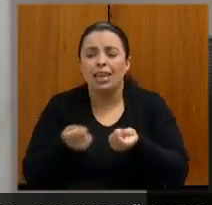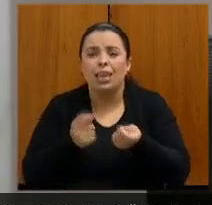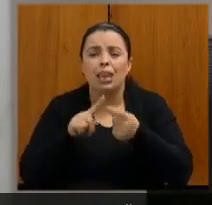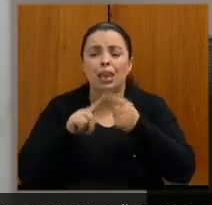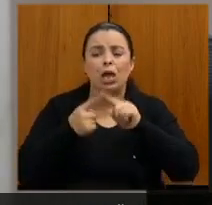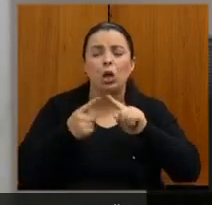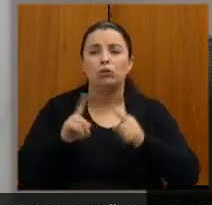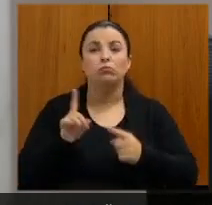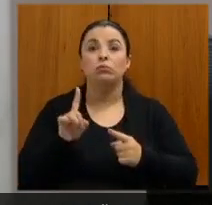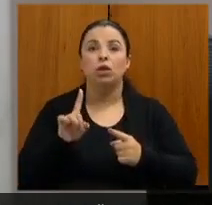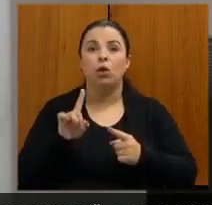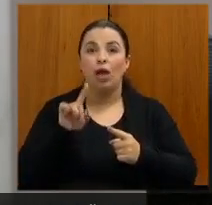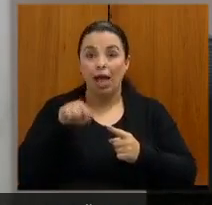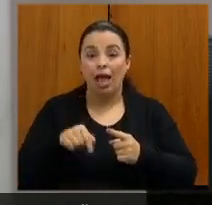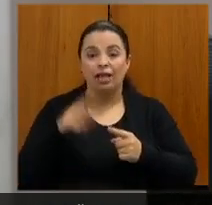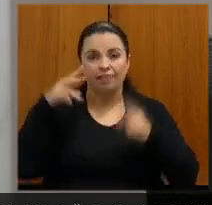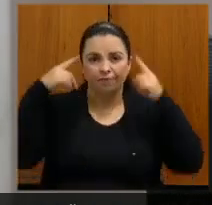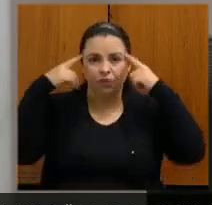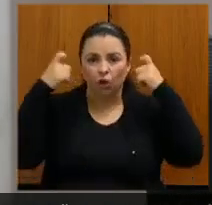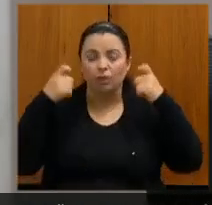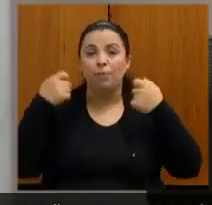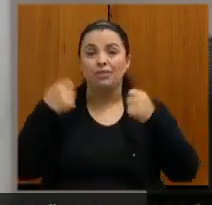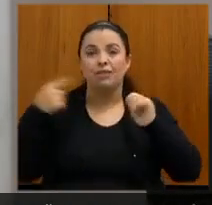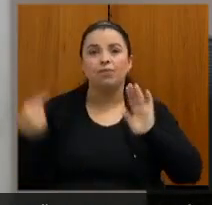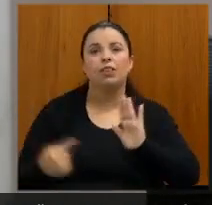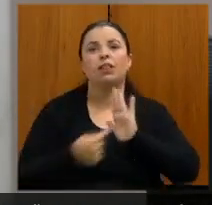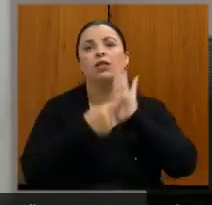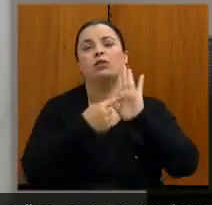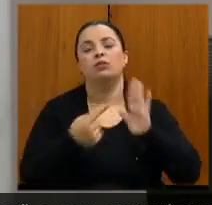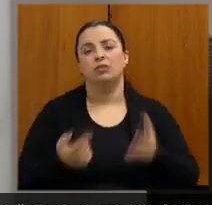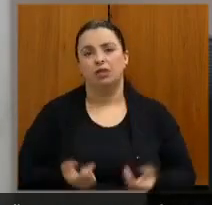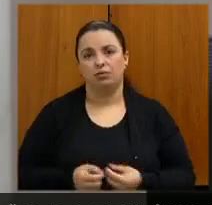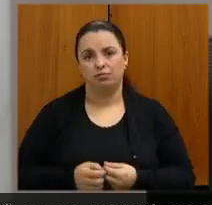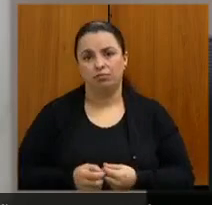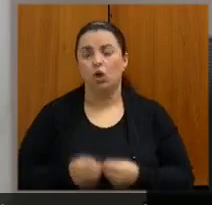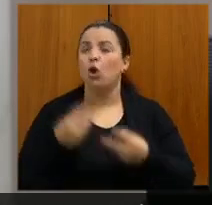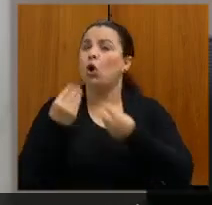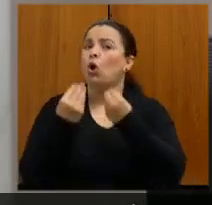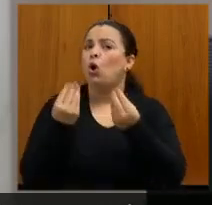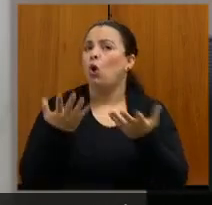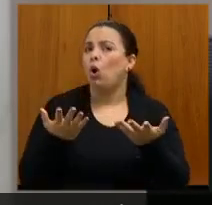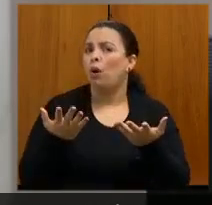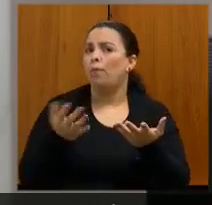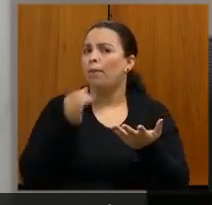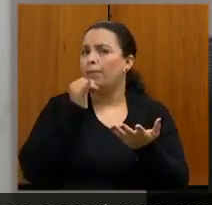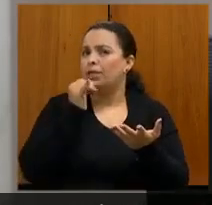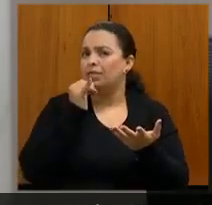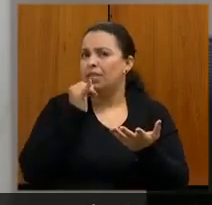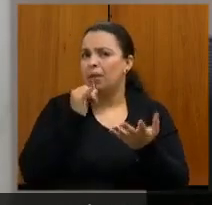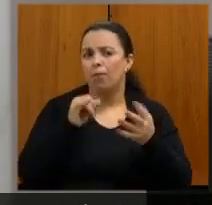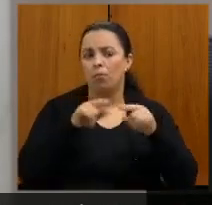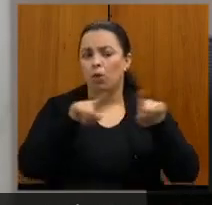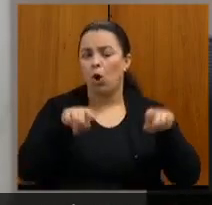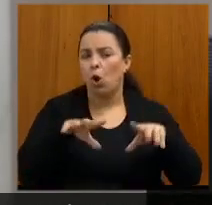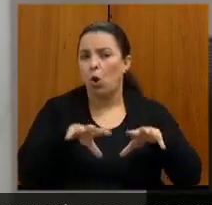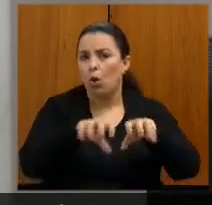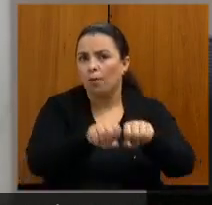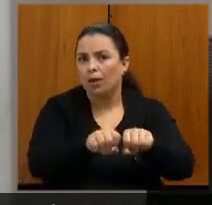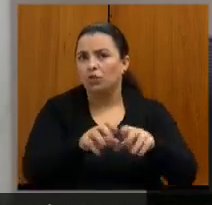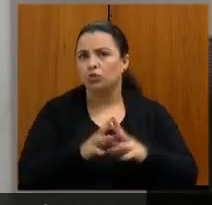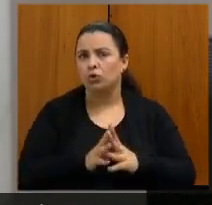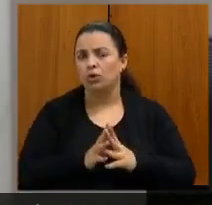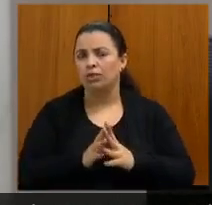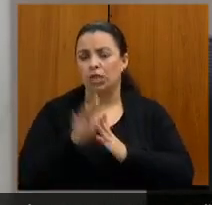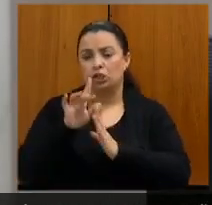denunciada como que ocupações Como que o direito à moradia